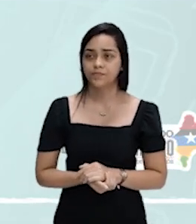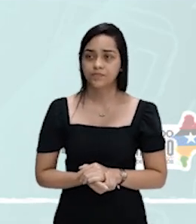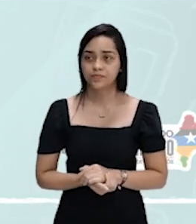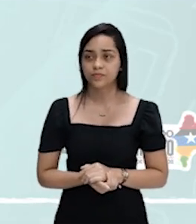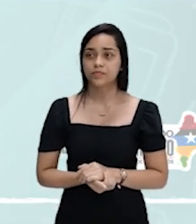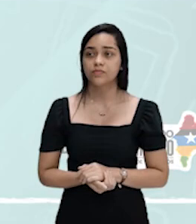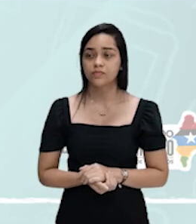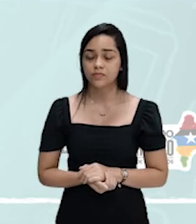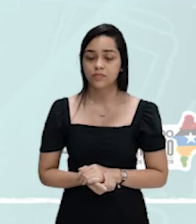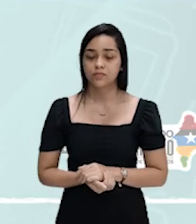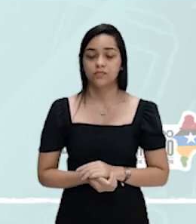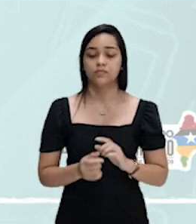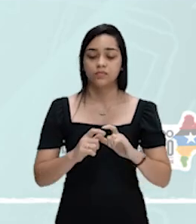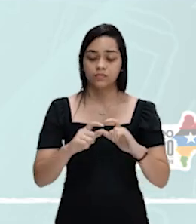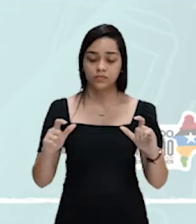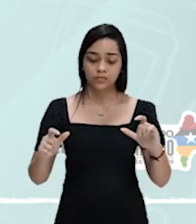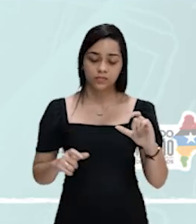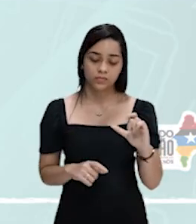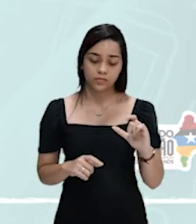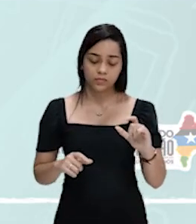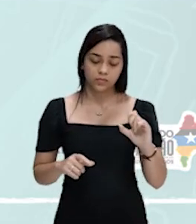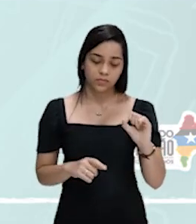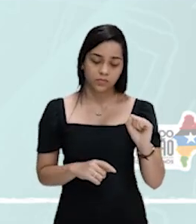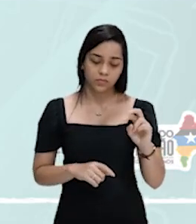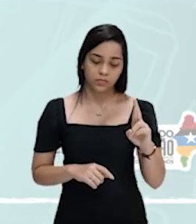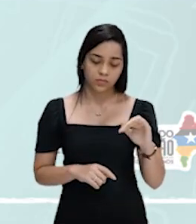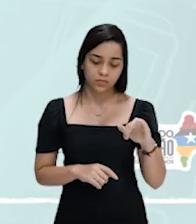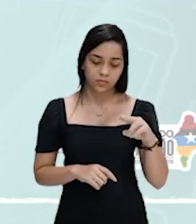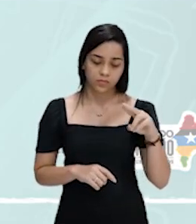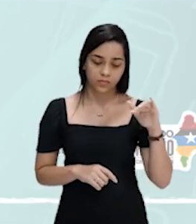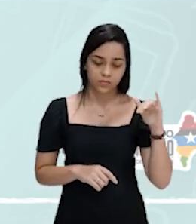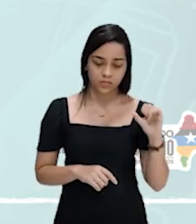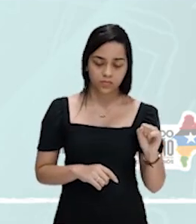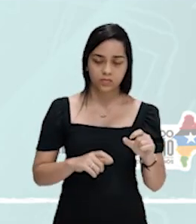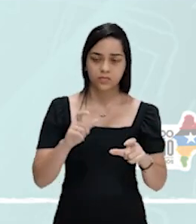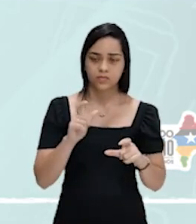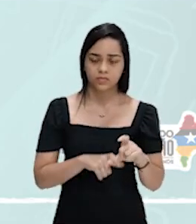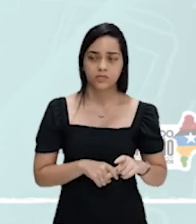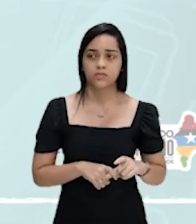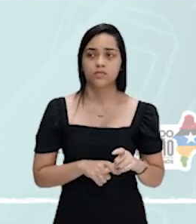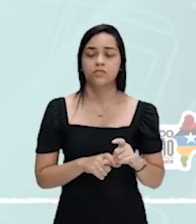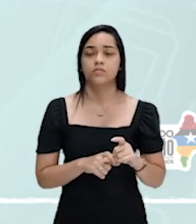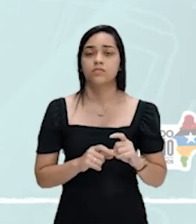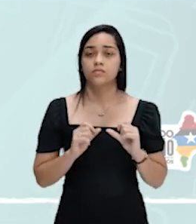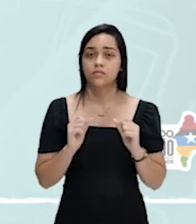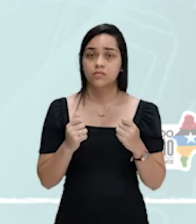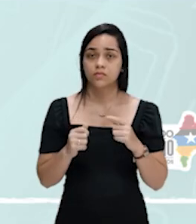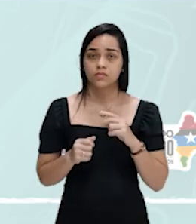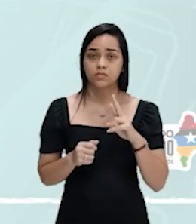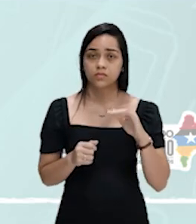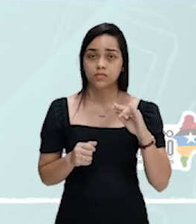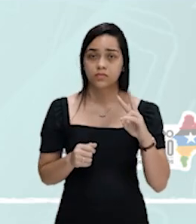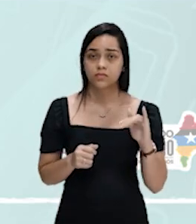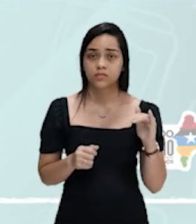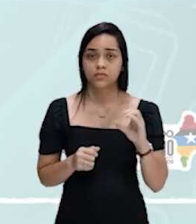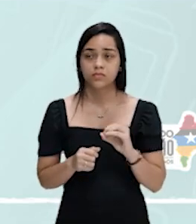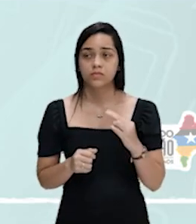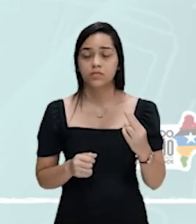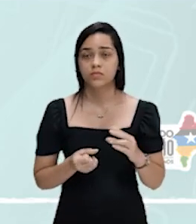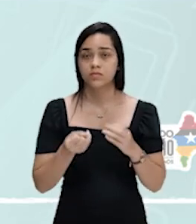orações subordinadas é substantivas não adjetivas Pode ser restritivas ou